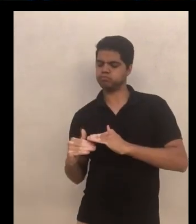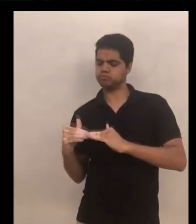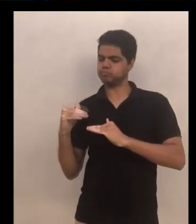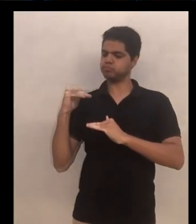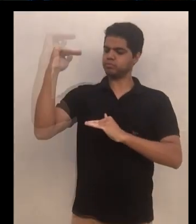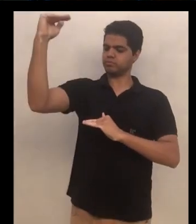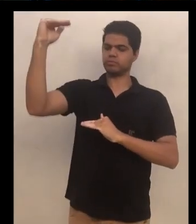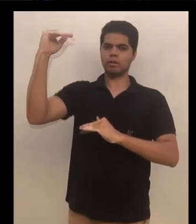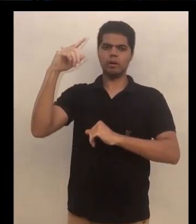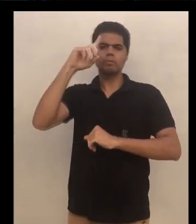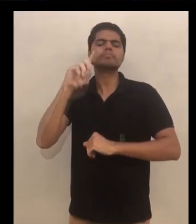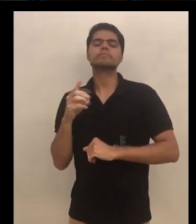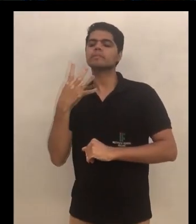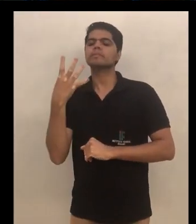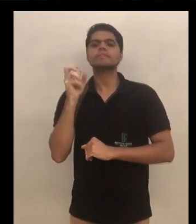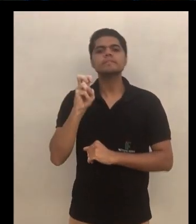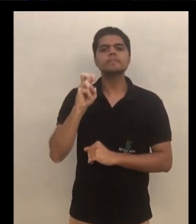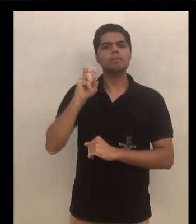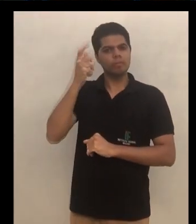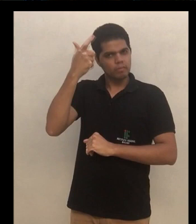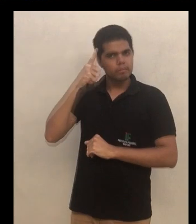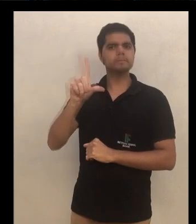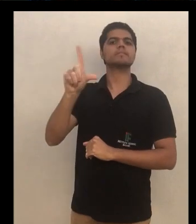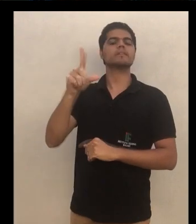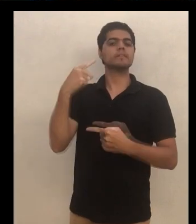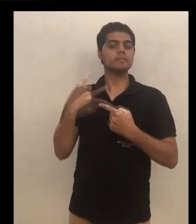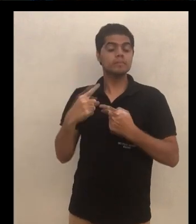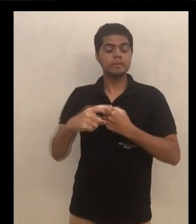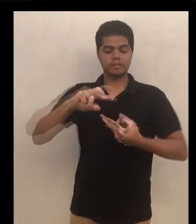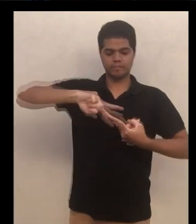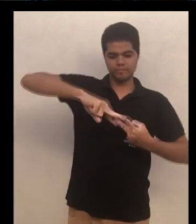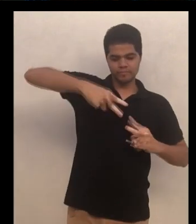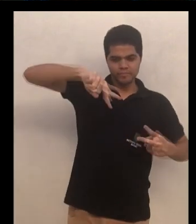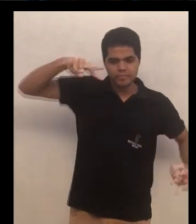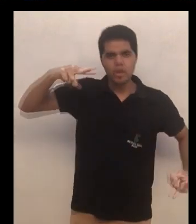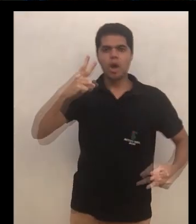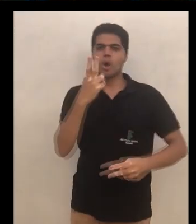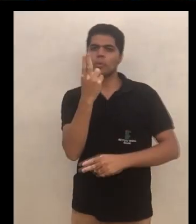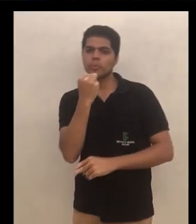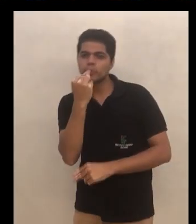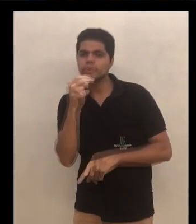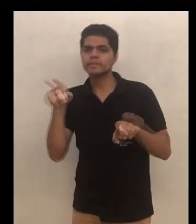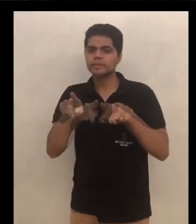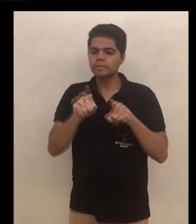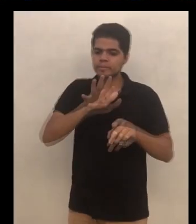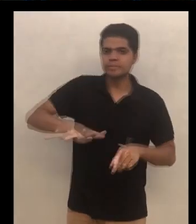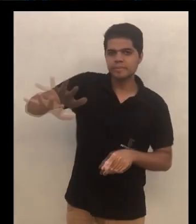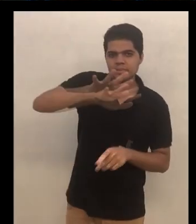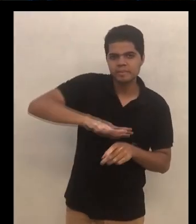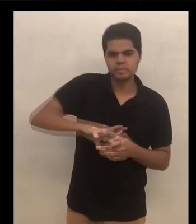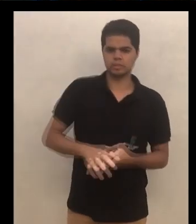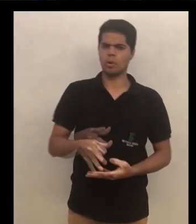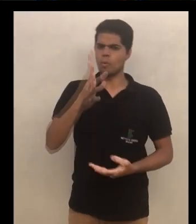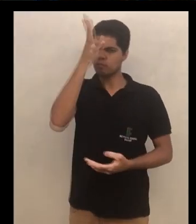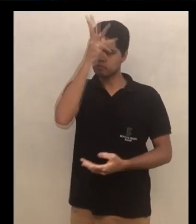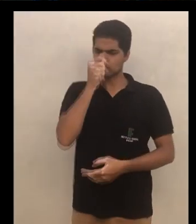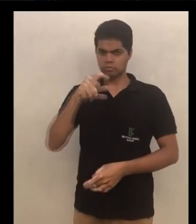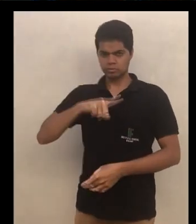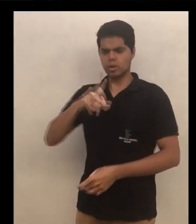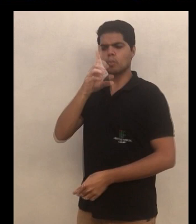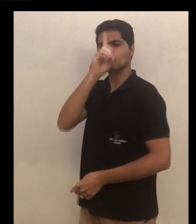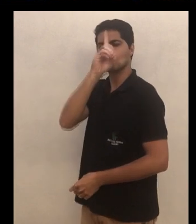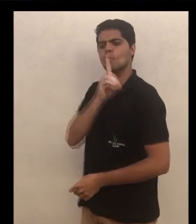Sim. Por quê? Porque tem genética, nutrição e ambiente. O frango, ele não toma um sorvete e sai da dieta, não.